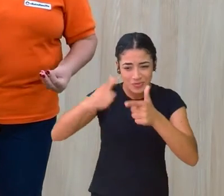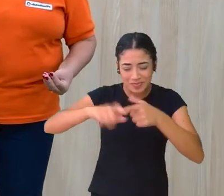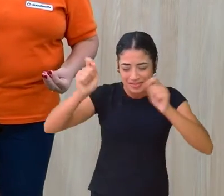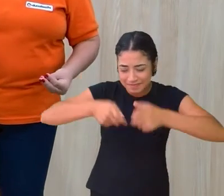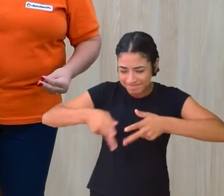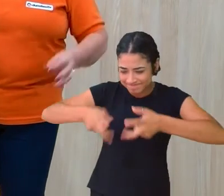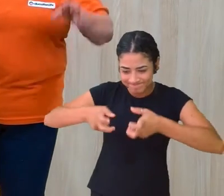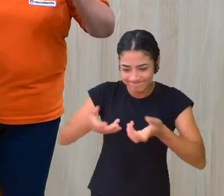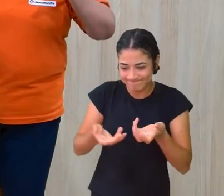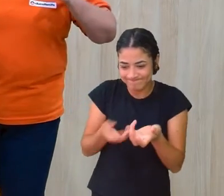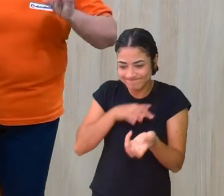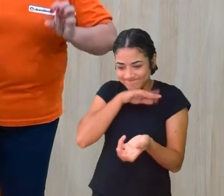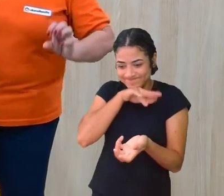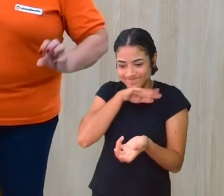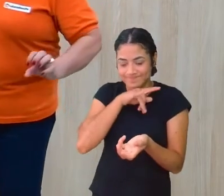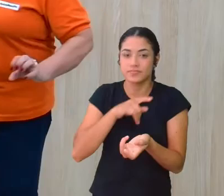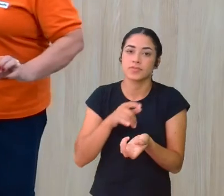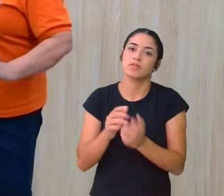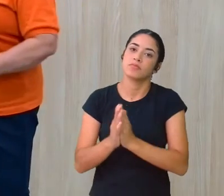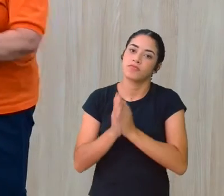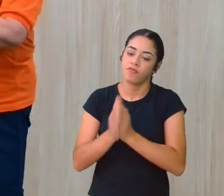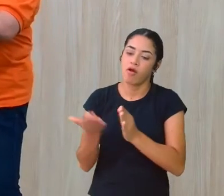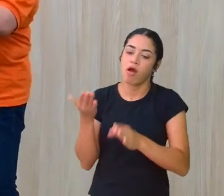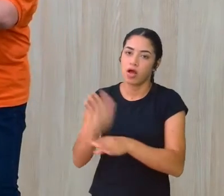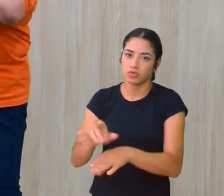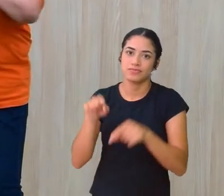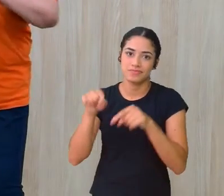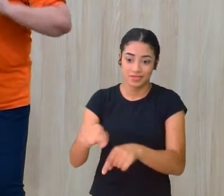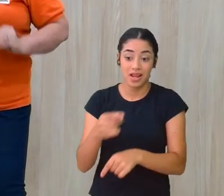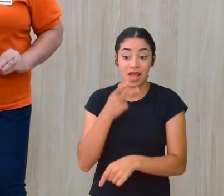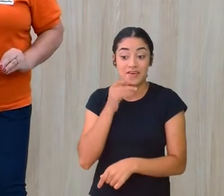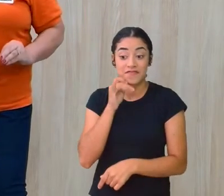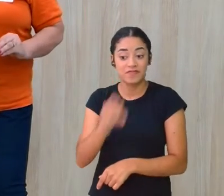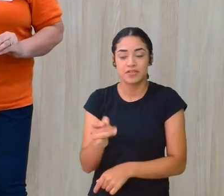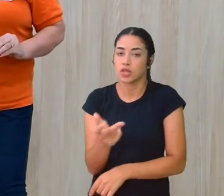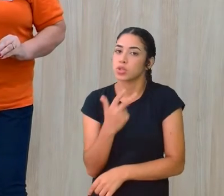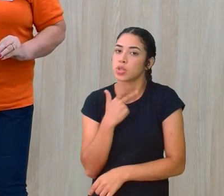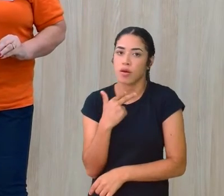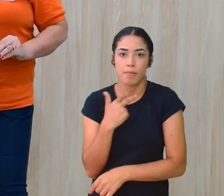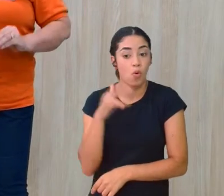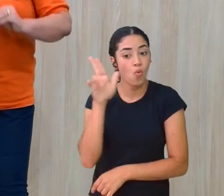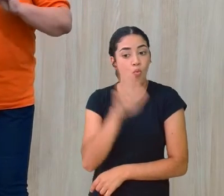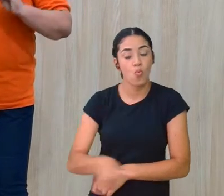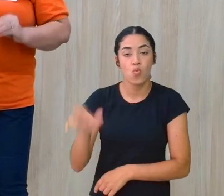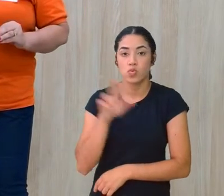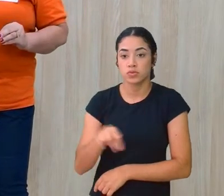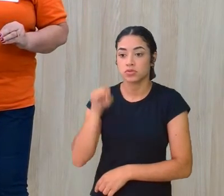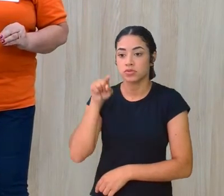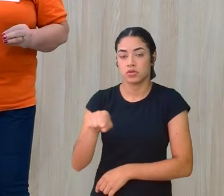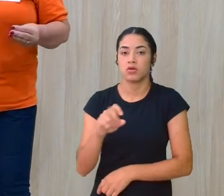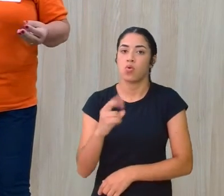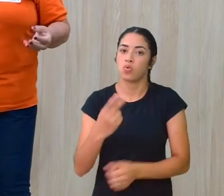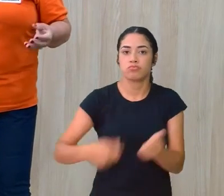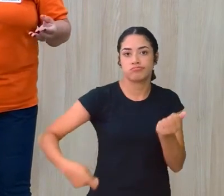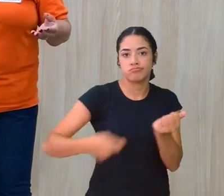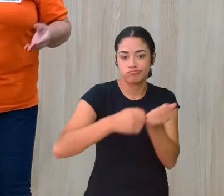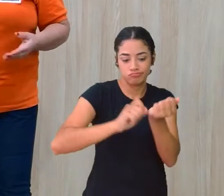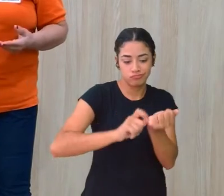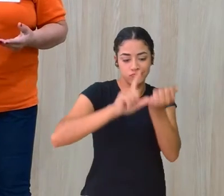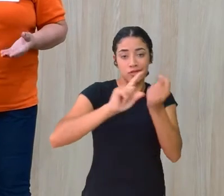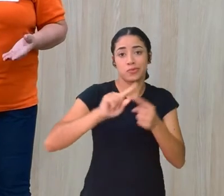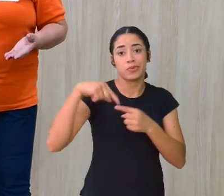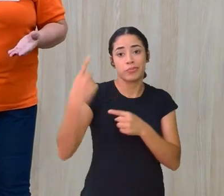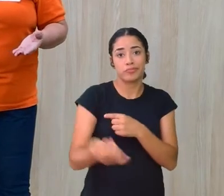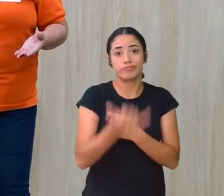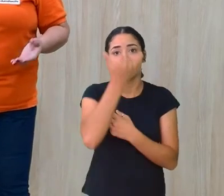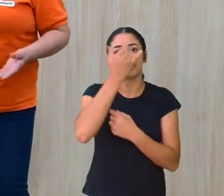que está desencapado, então já dá aquela ajuda e diz que não é possível, né, carregar o celular, porque talvez o prejuízo venha a